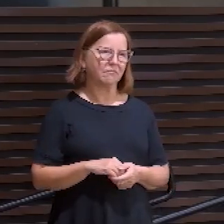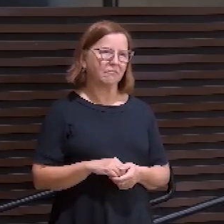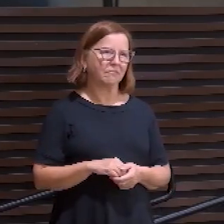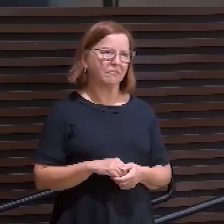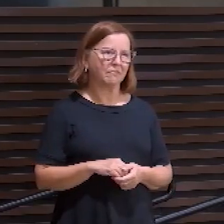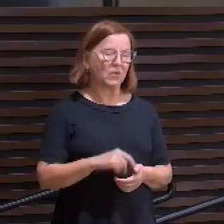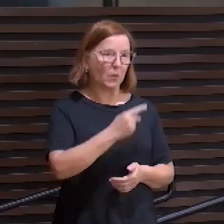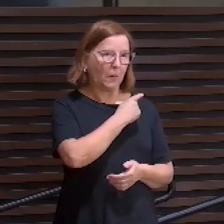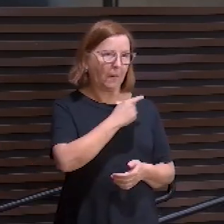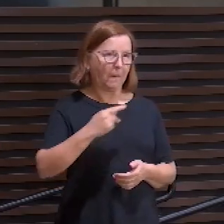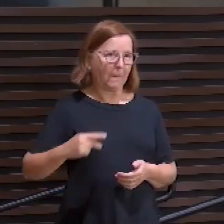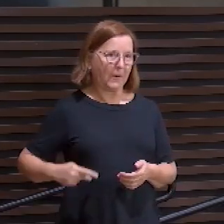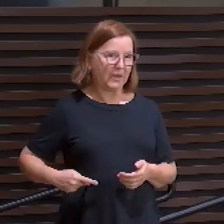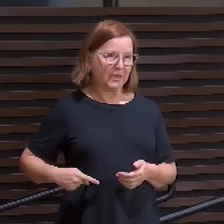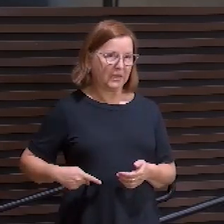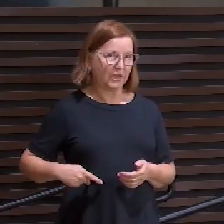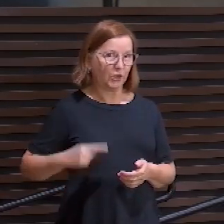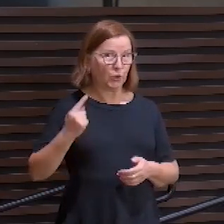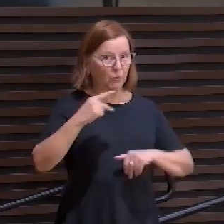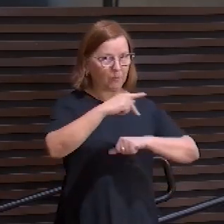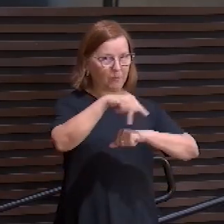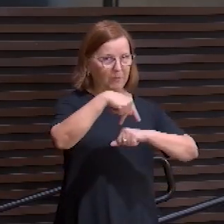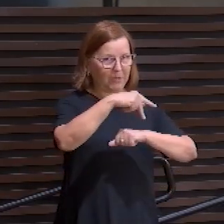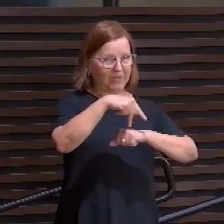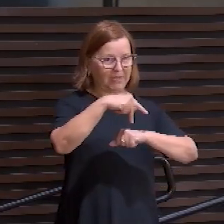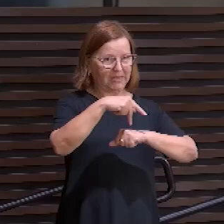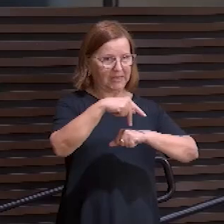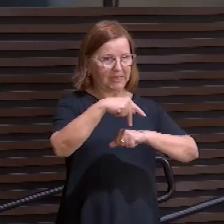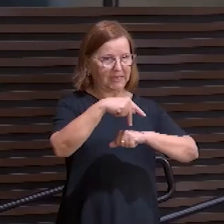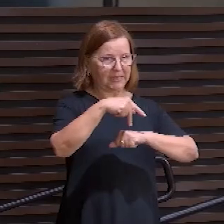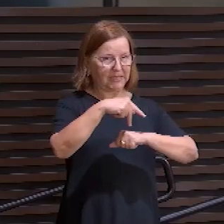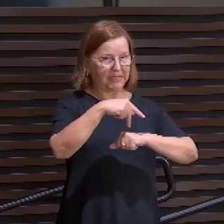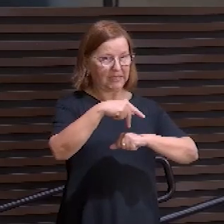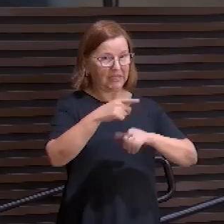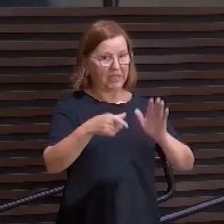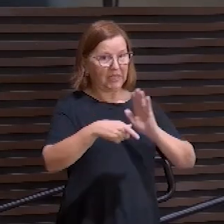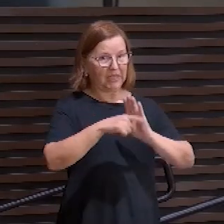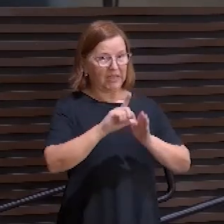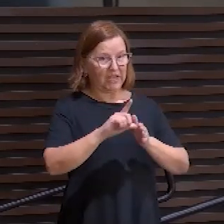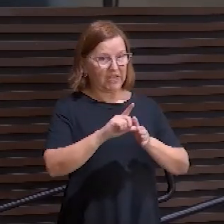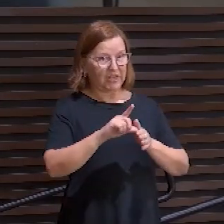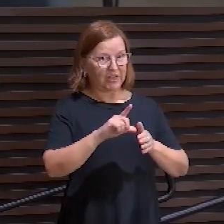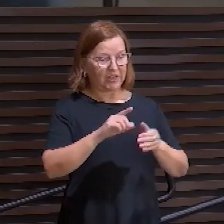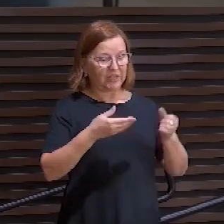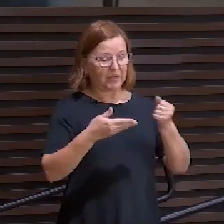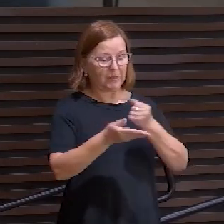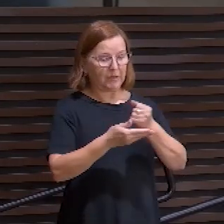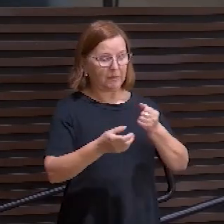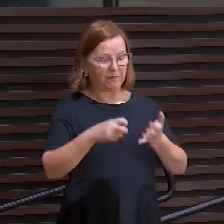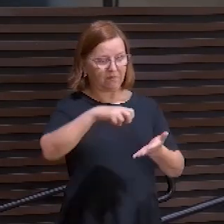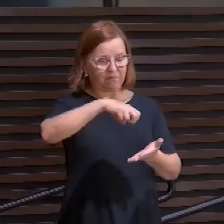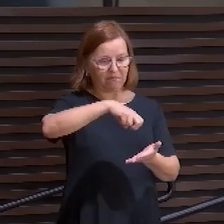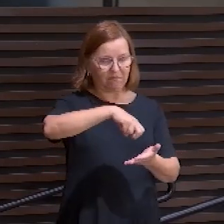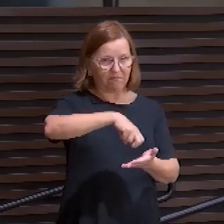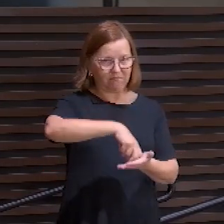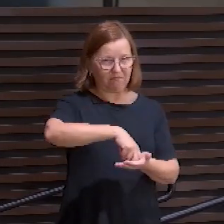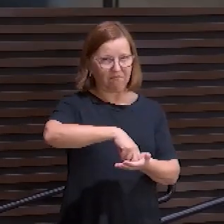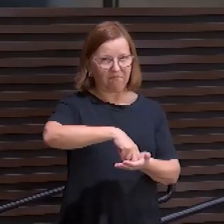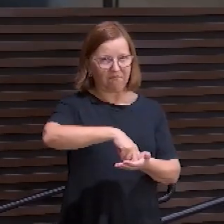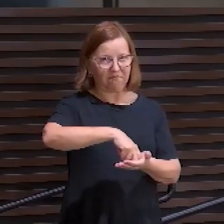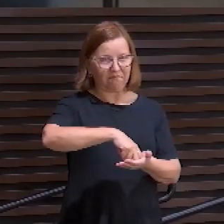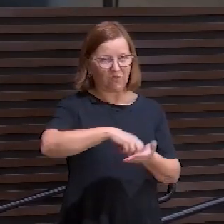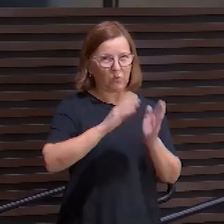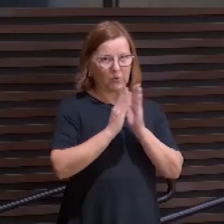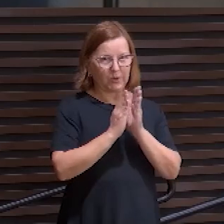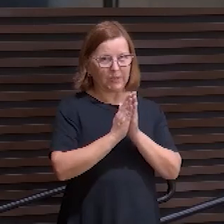O presidente de uma nação que tinha como base os joelhos e foi formada